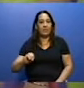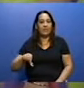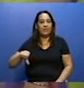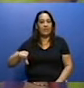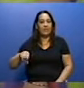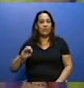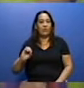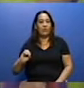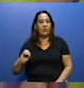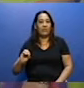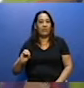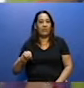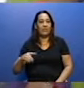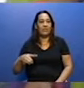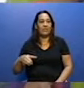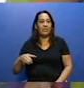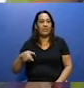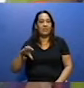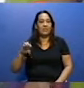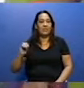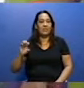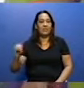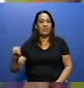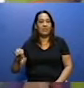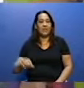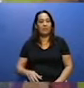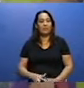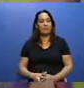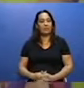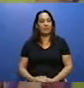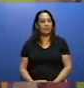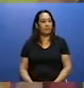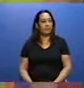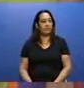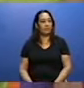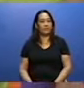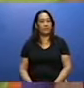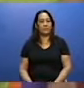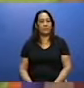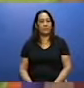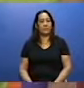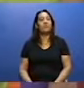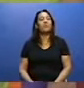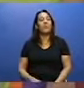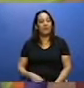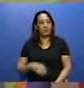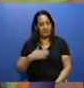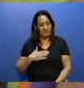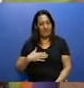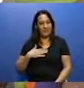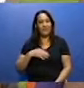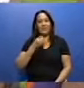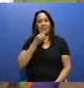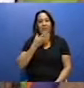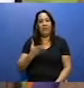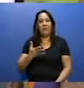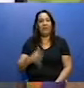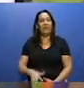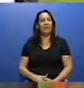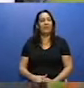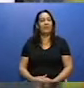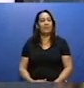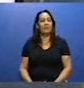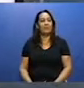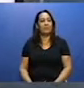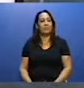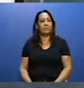80, 90 e para finalizar, 100. Muito bem, façam aí.